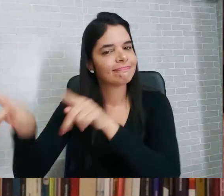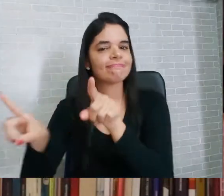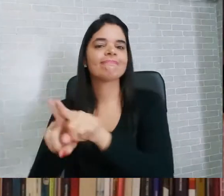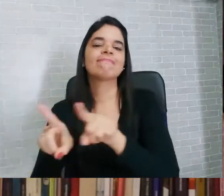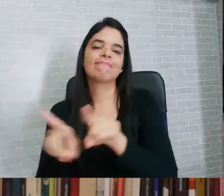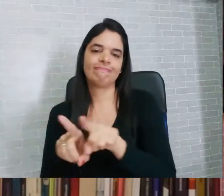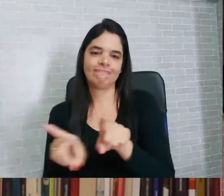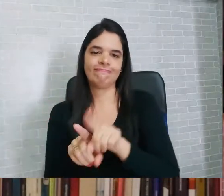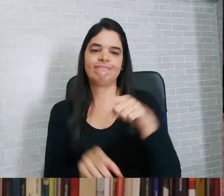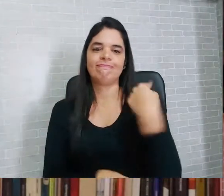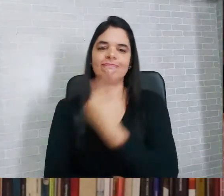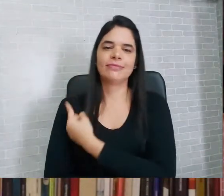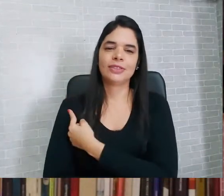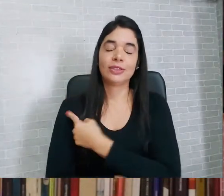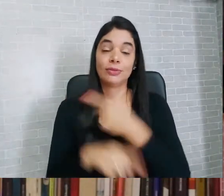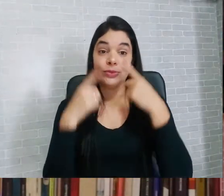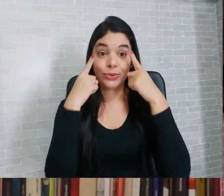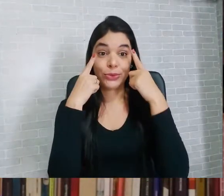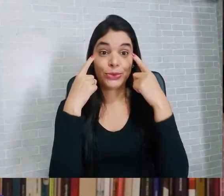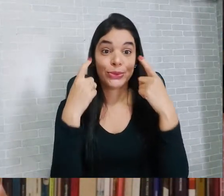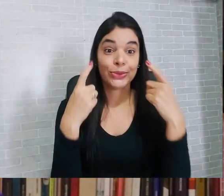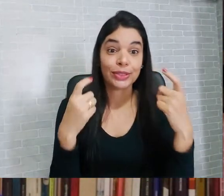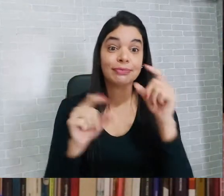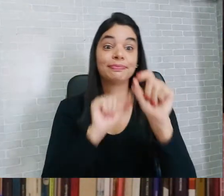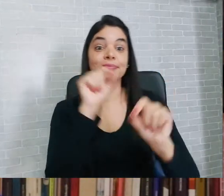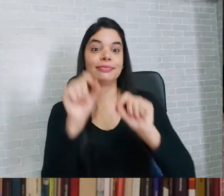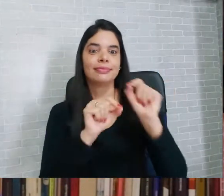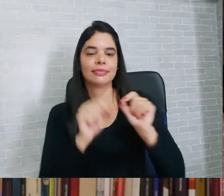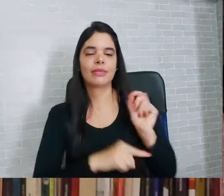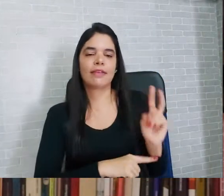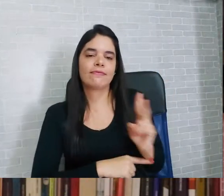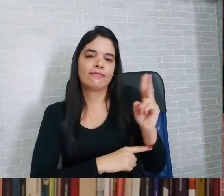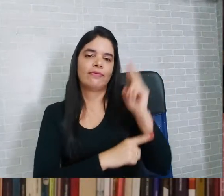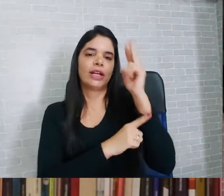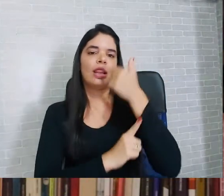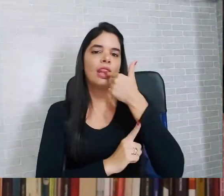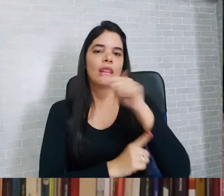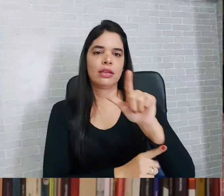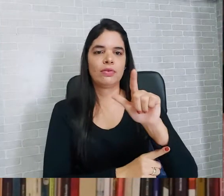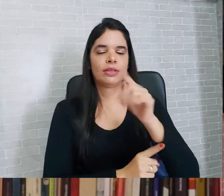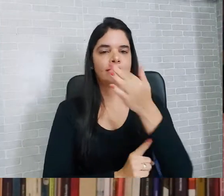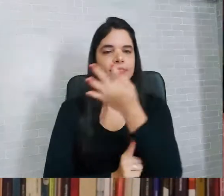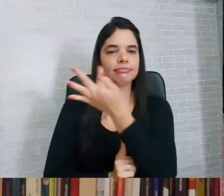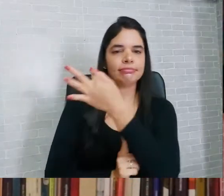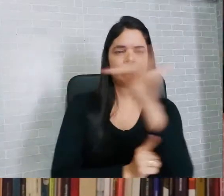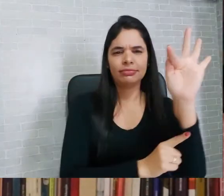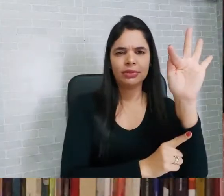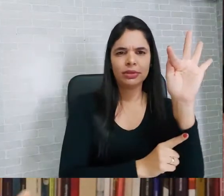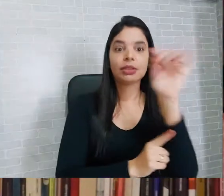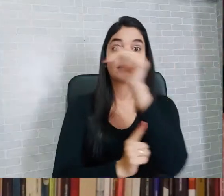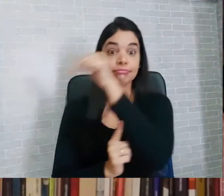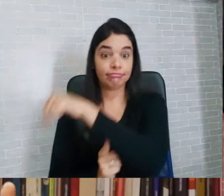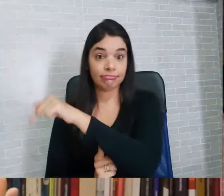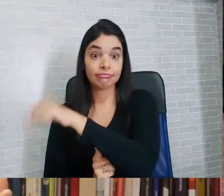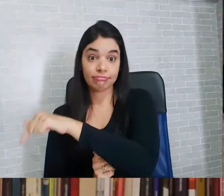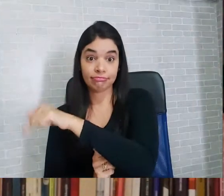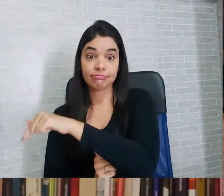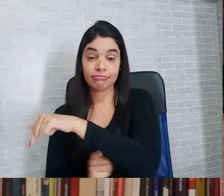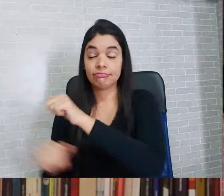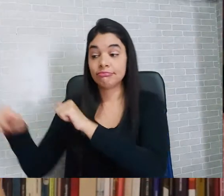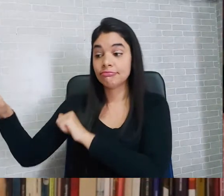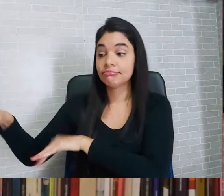vamos ter bem interessante é a valorização do francês é muito maior na Guiana que a